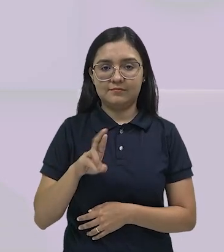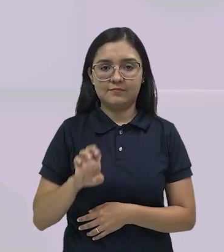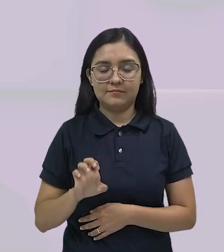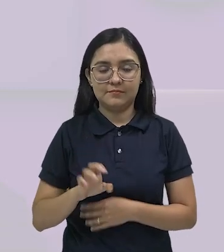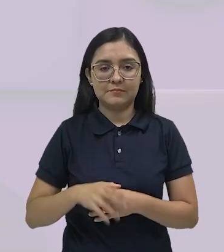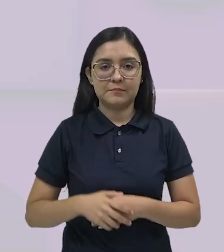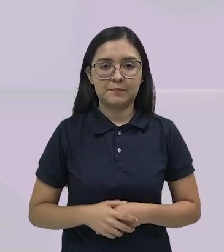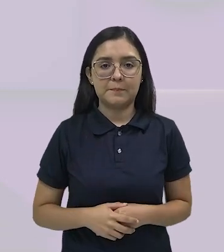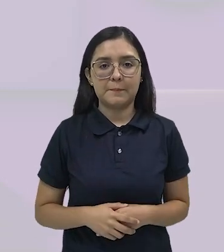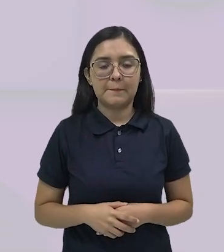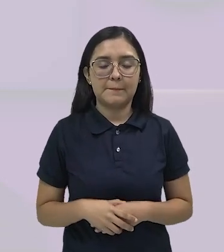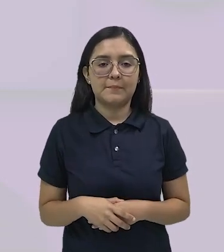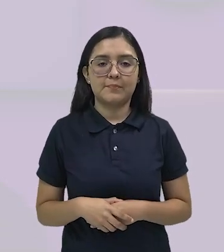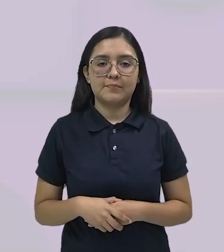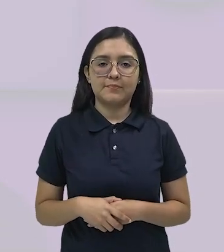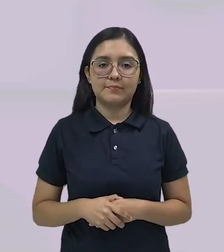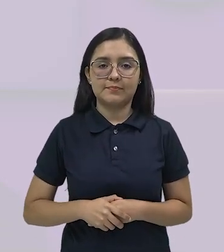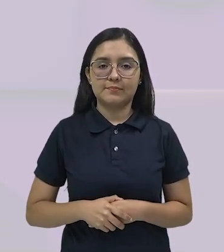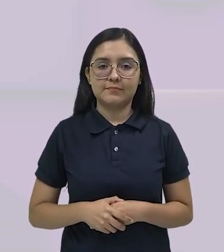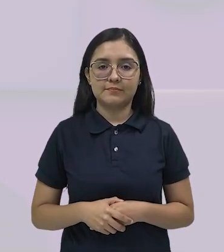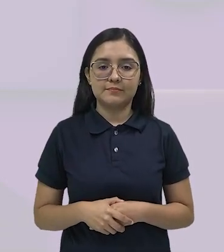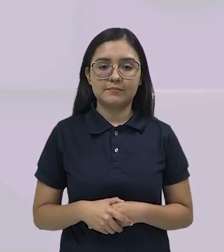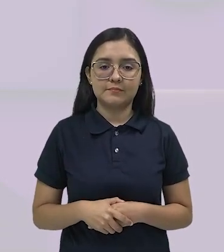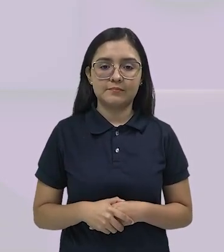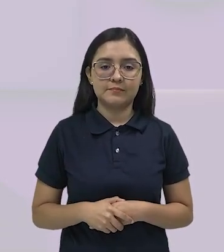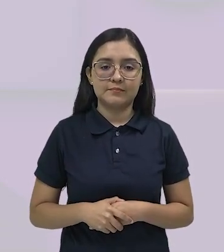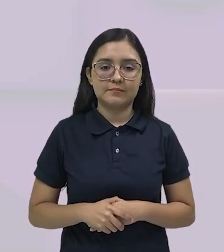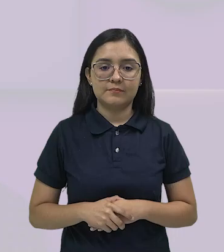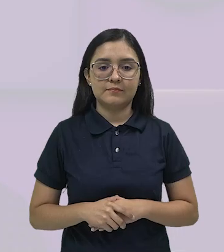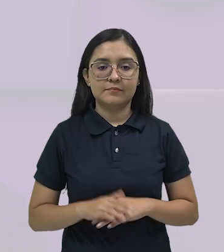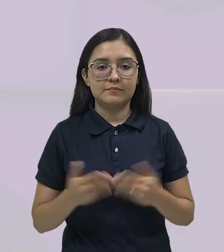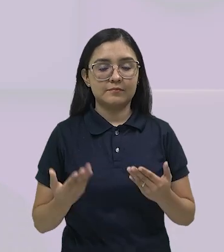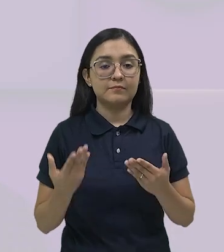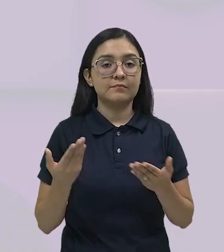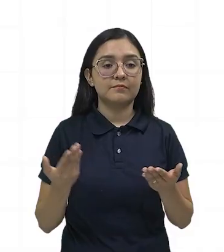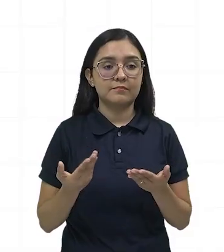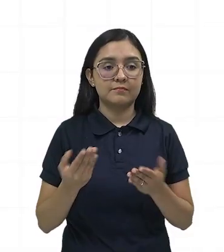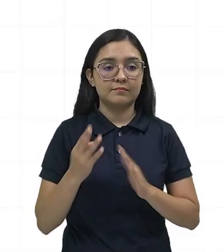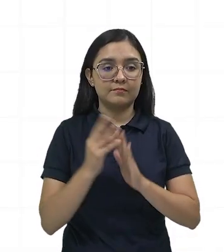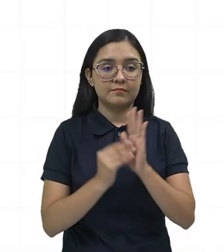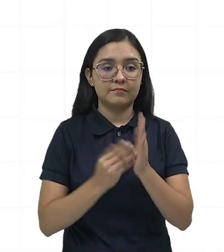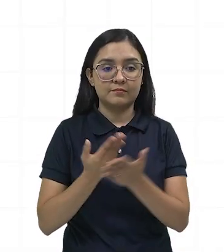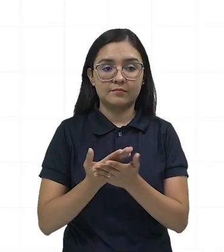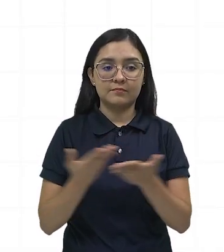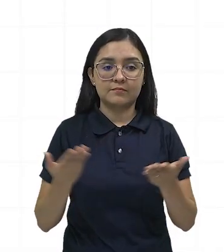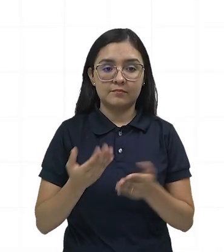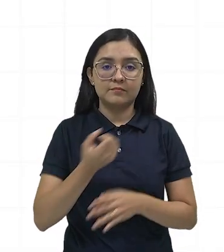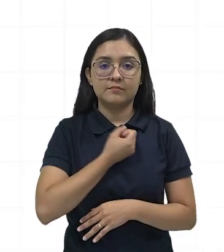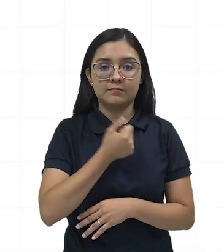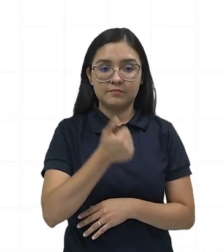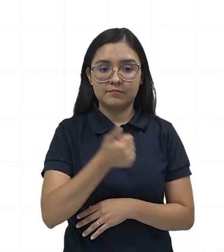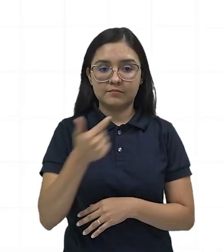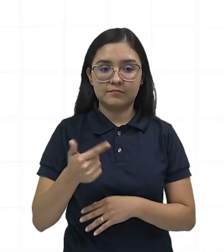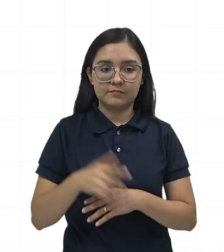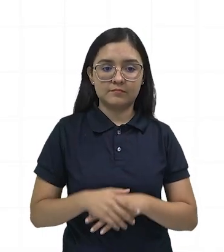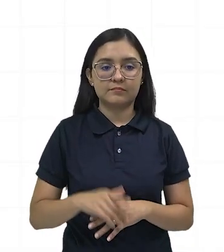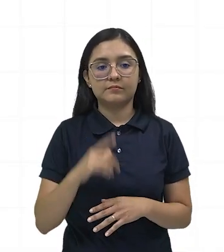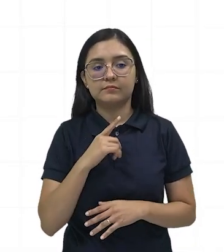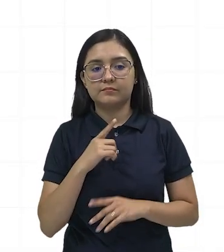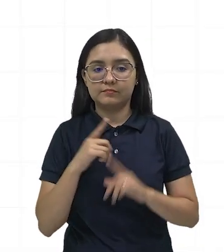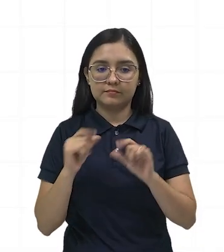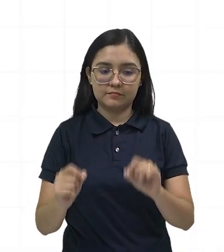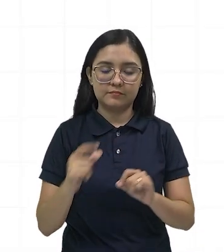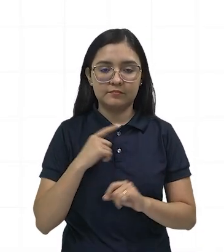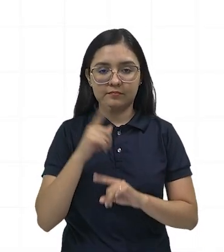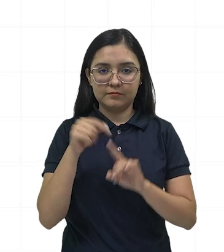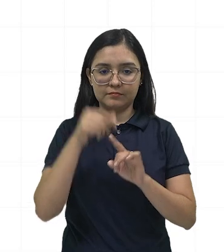dos Santos. Então, o que teremos na nossa aula de número 17? Temos aí